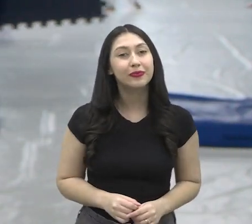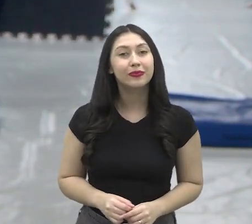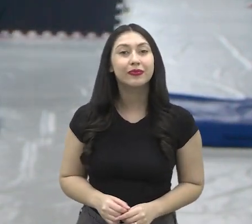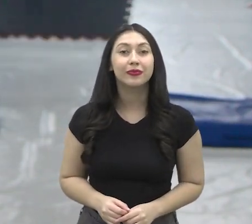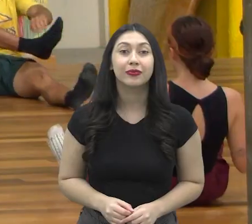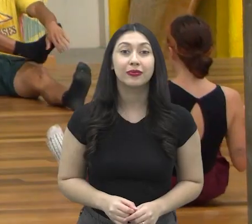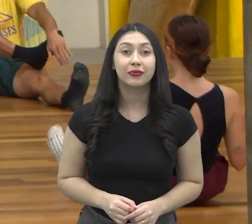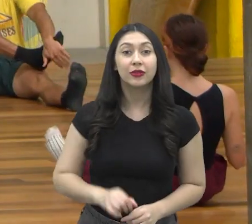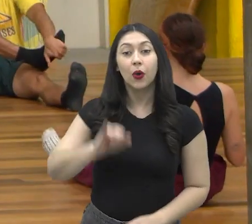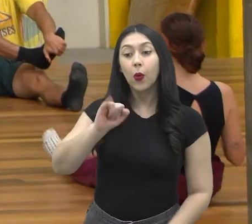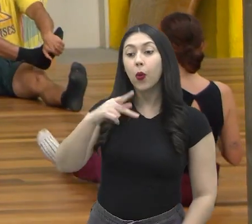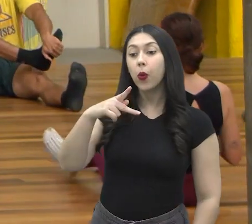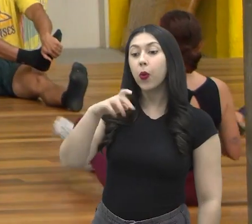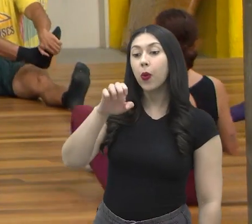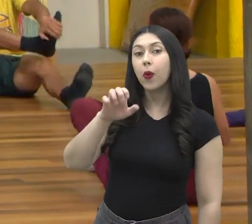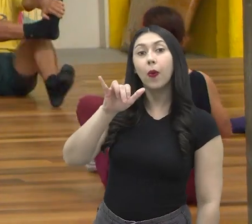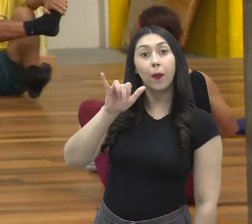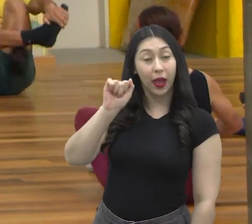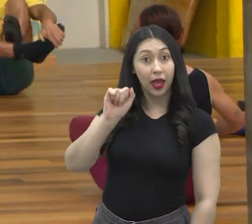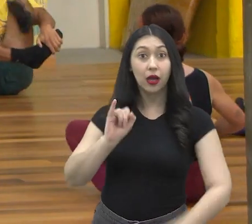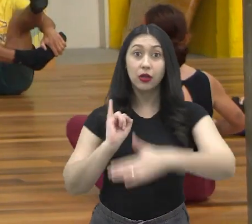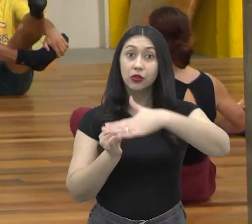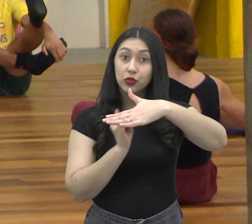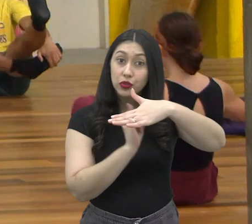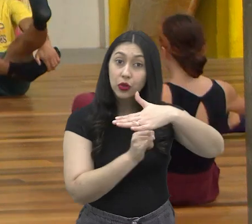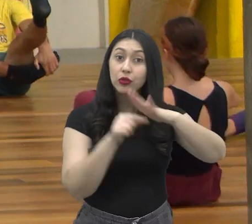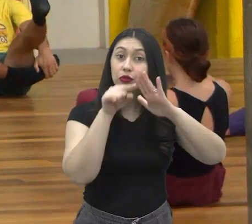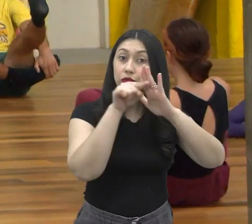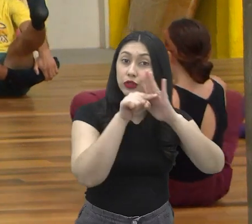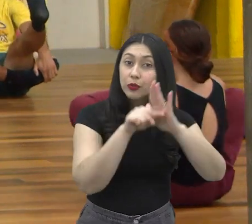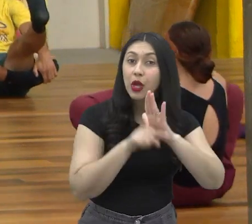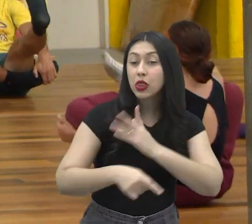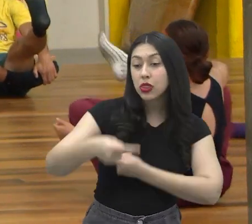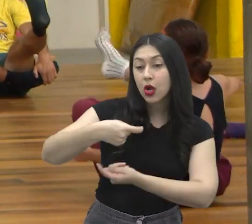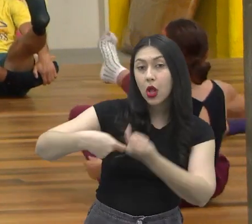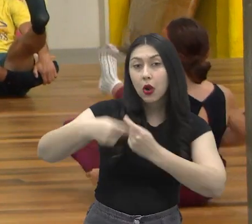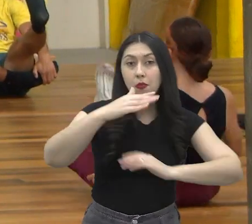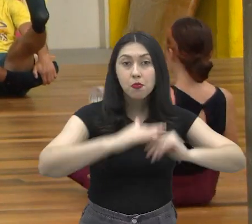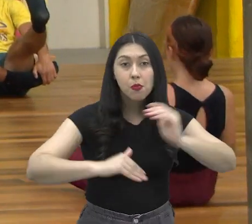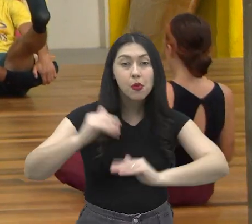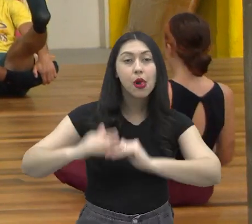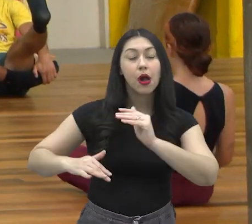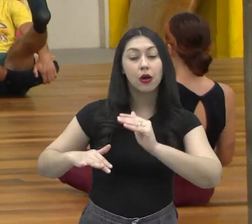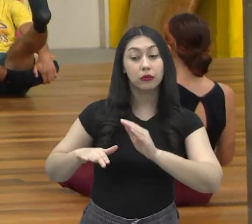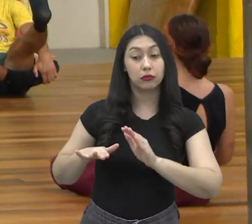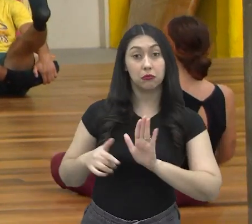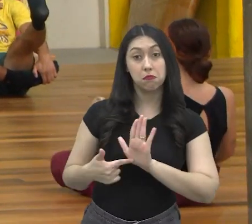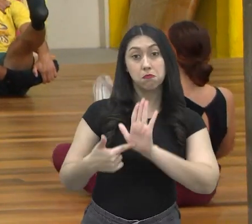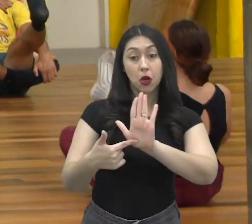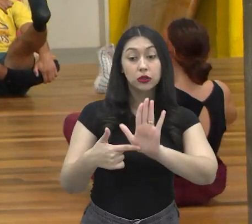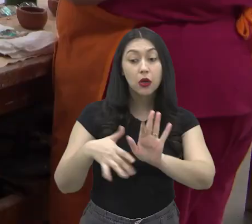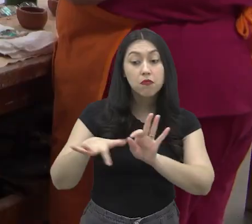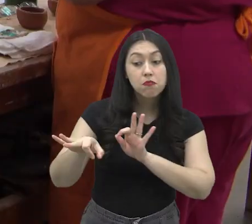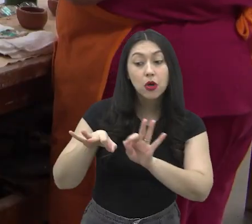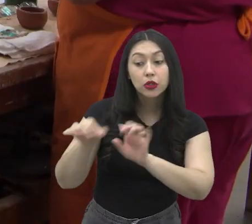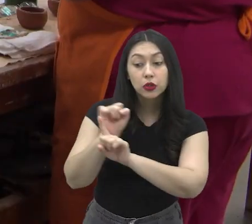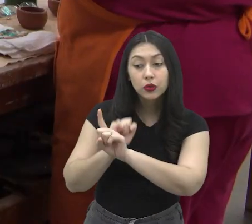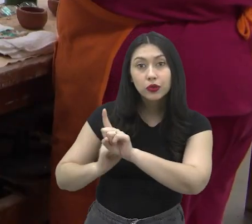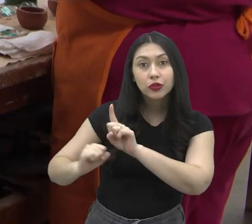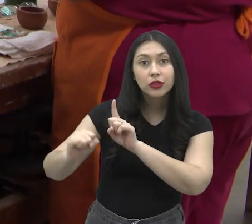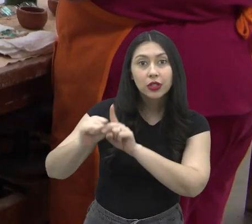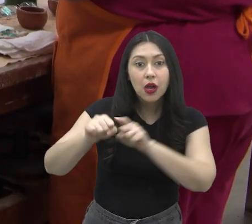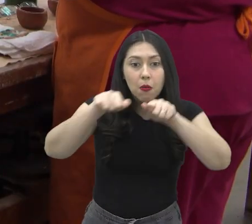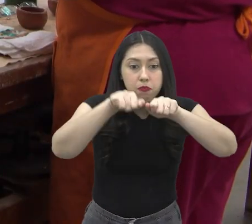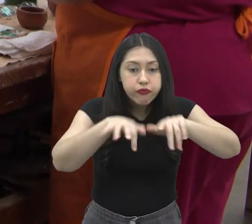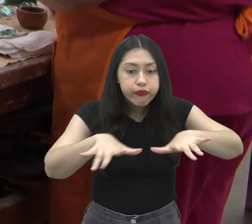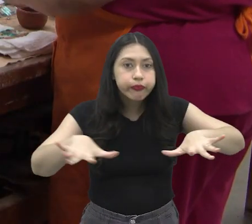muito grande. De acordo com o IPEA, o Instituto de Pesquisa Econômica Aplicada, a maior parte dos projetos sociais